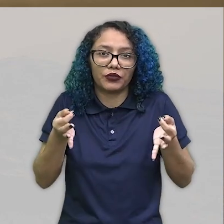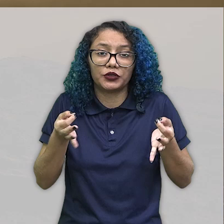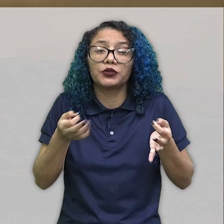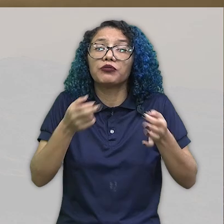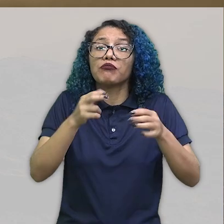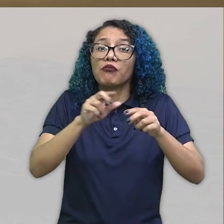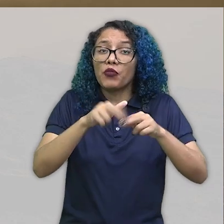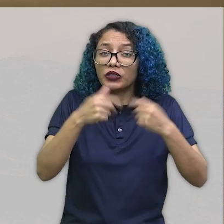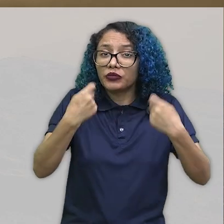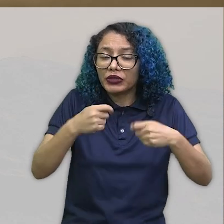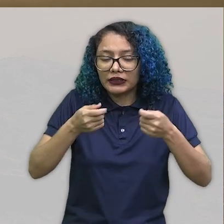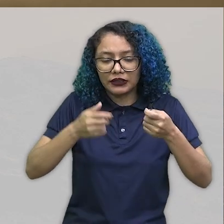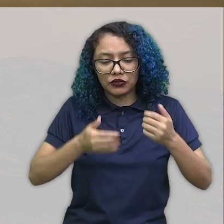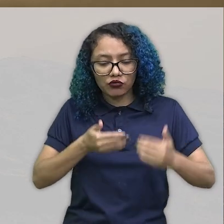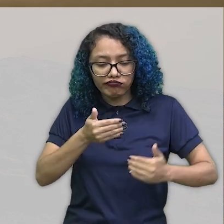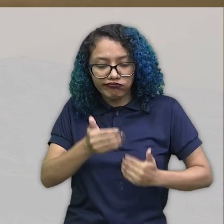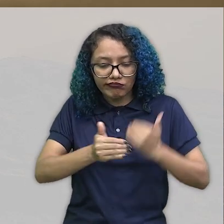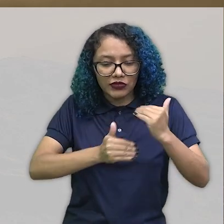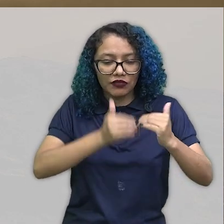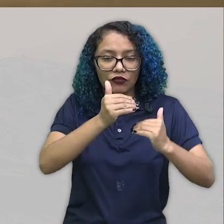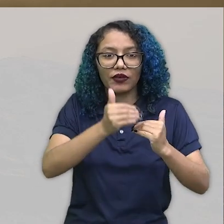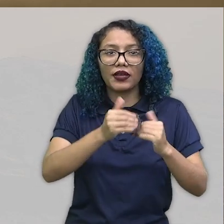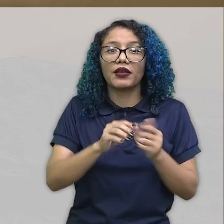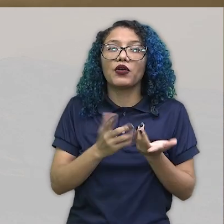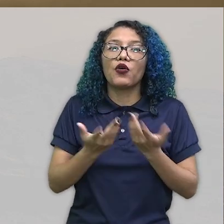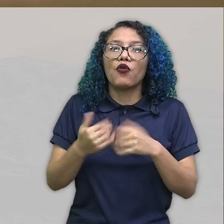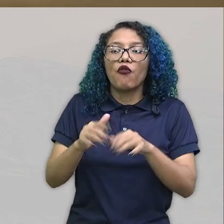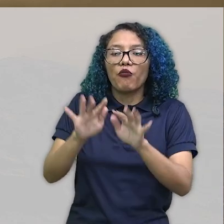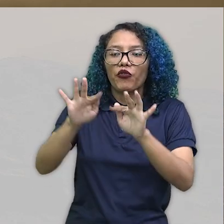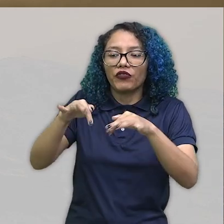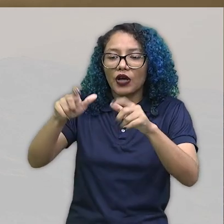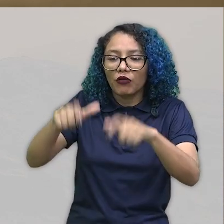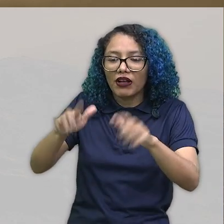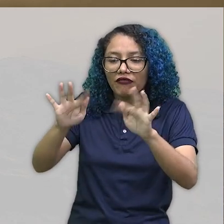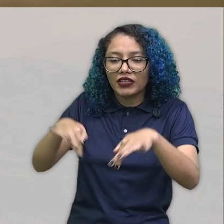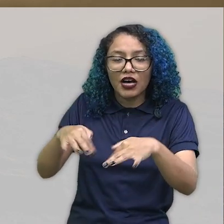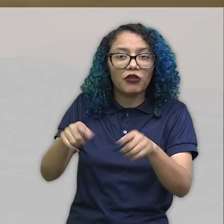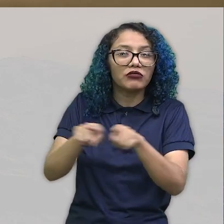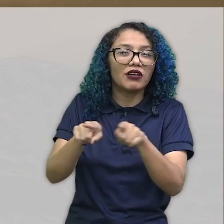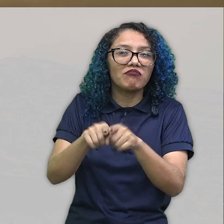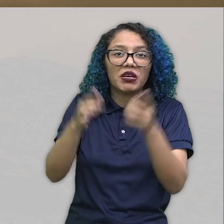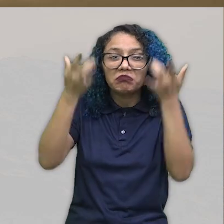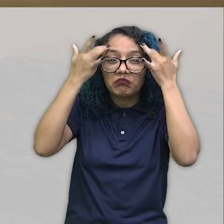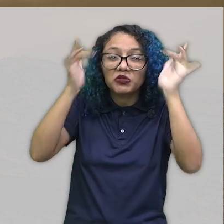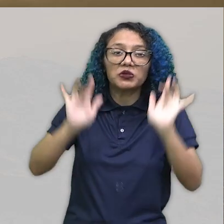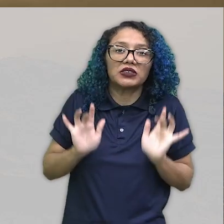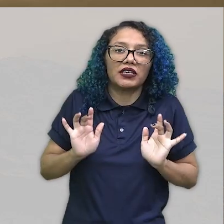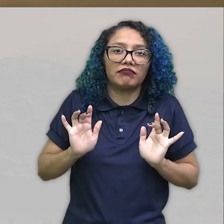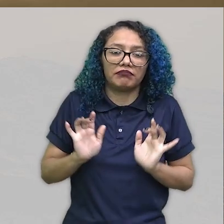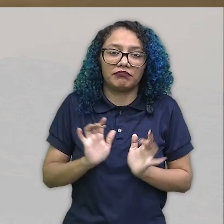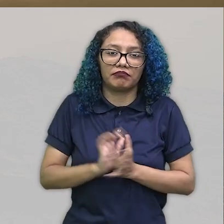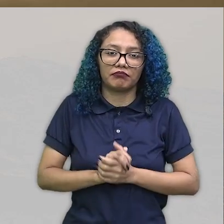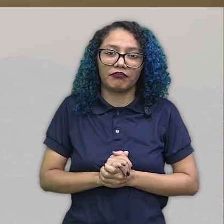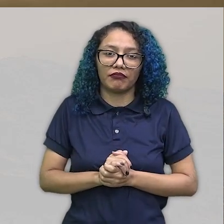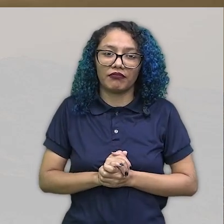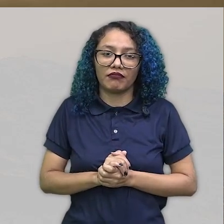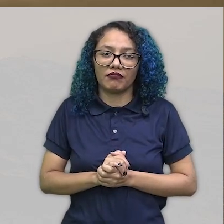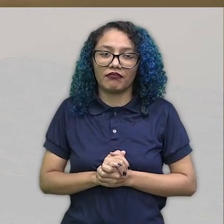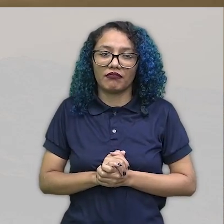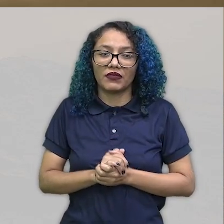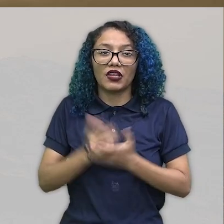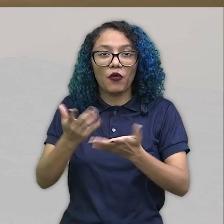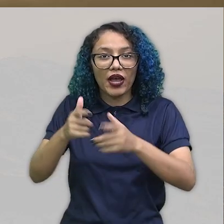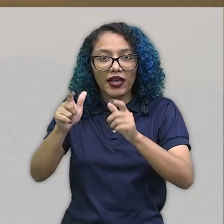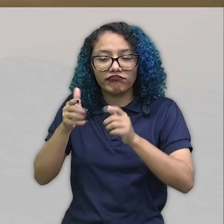eu tenho que me construir. E eu não sei para onde eu vou, né? Então eu vou para o nada. Então, a partir